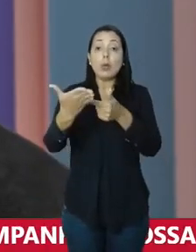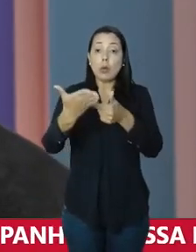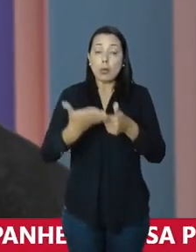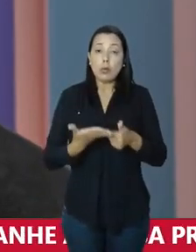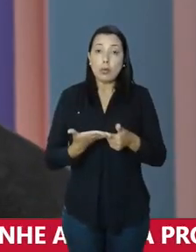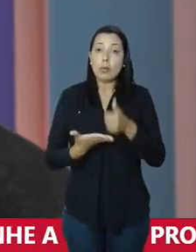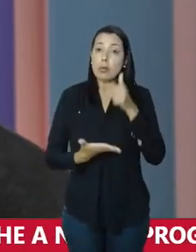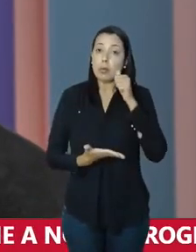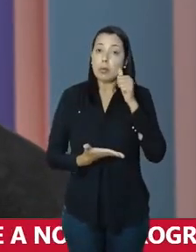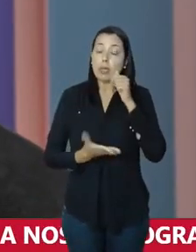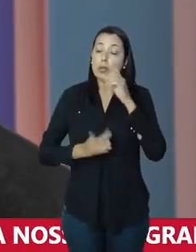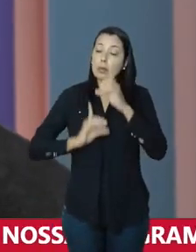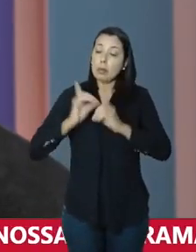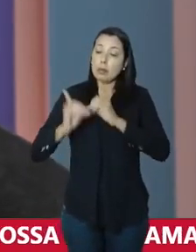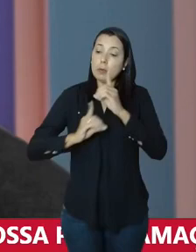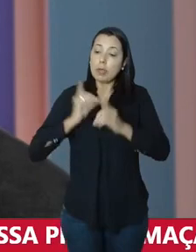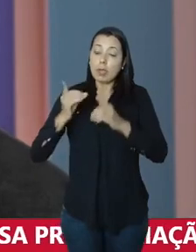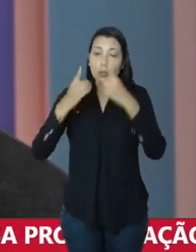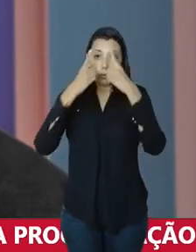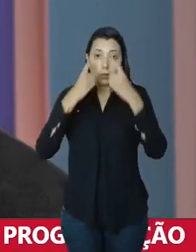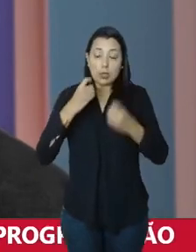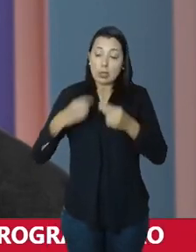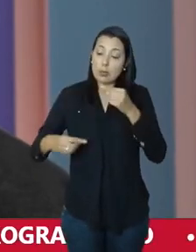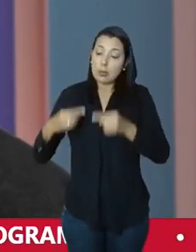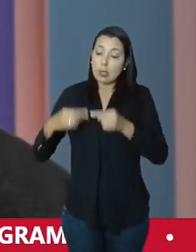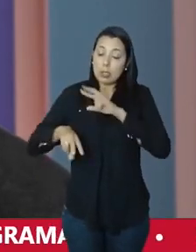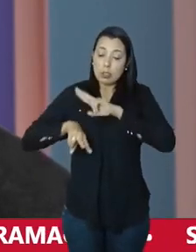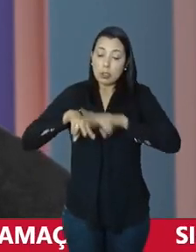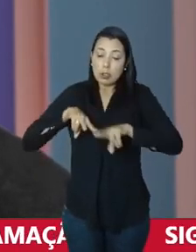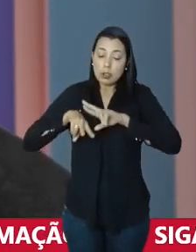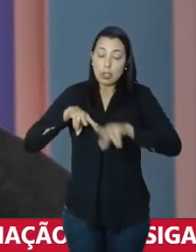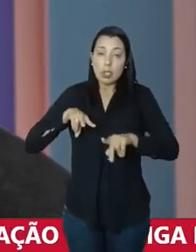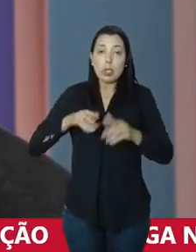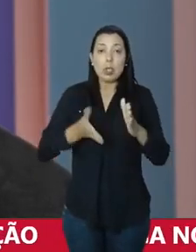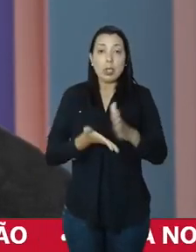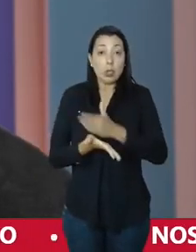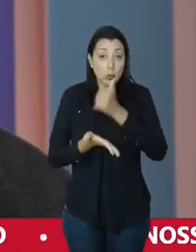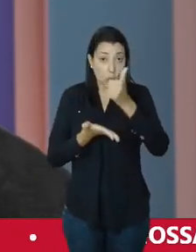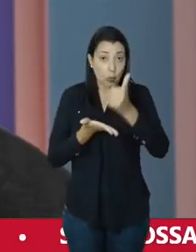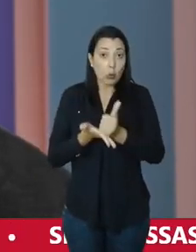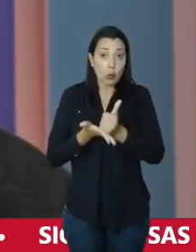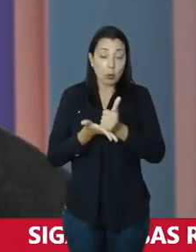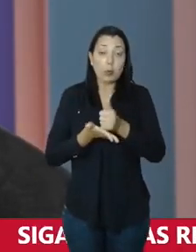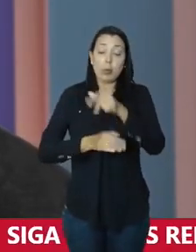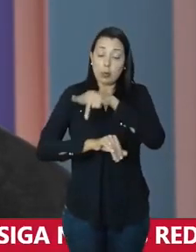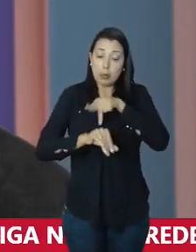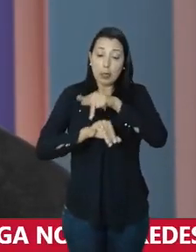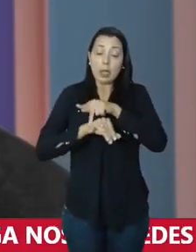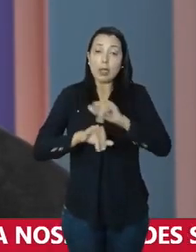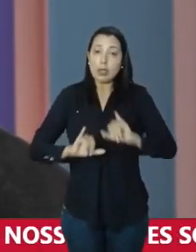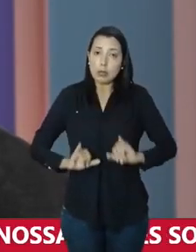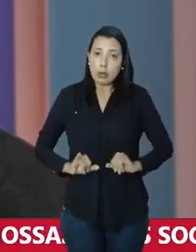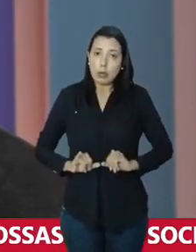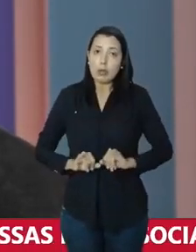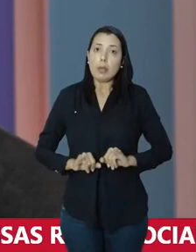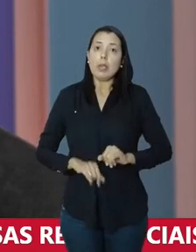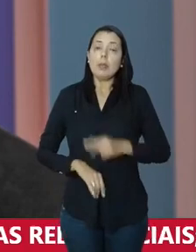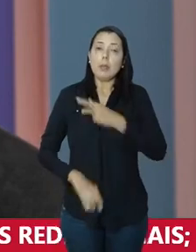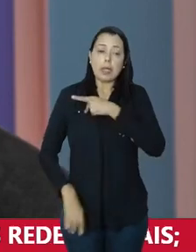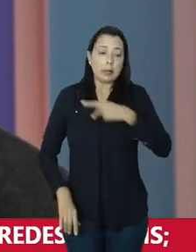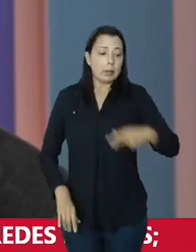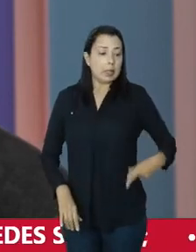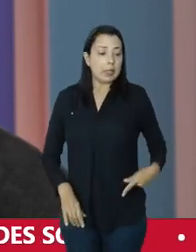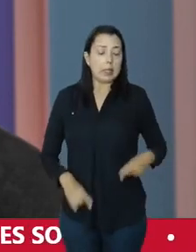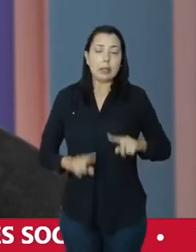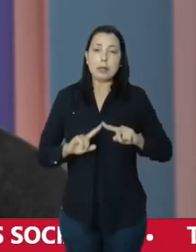grandes mulheres para conversar sobre a violência política de gênero e sobre o golpe que foi sofrido no país, não só pela presidenta Dilma, mas